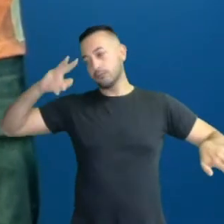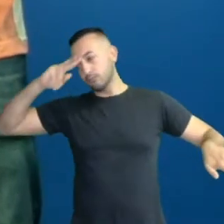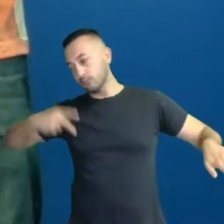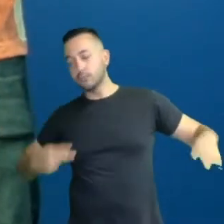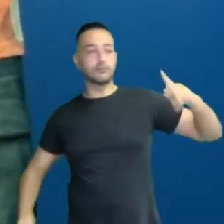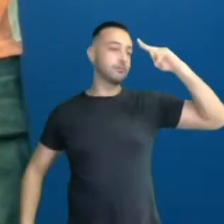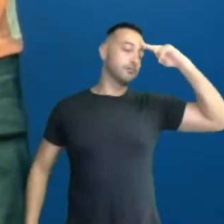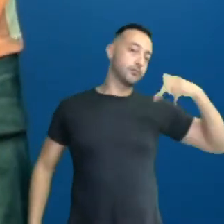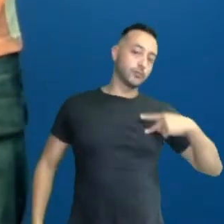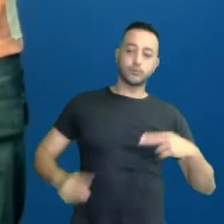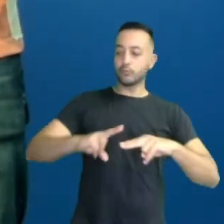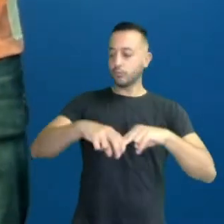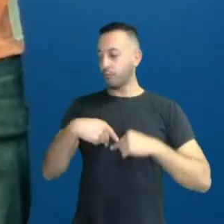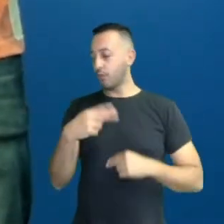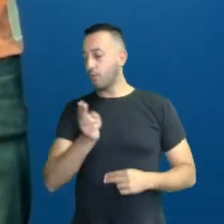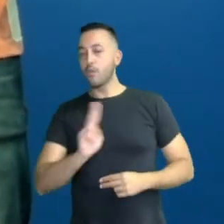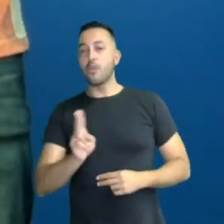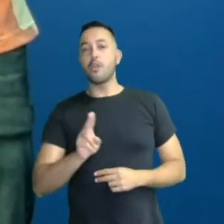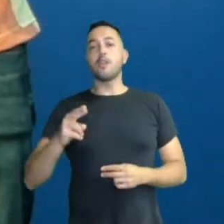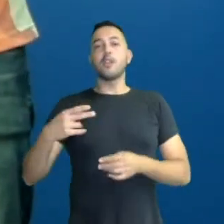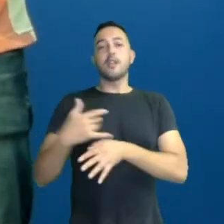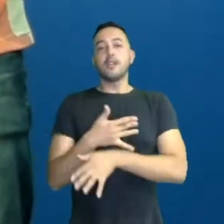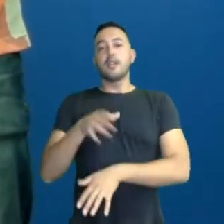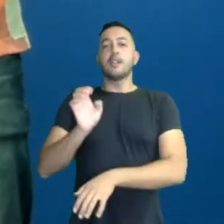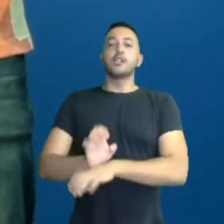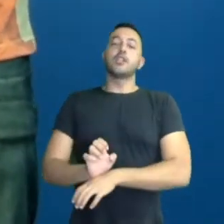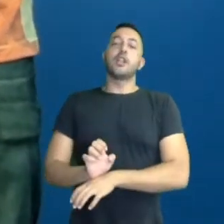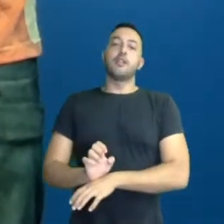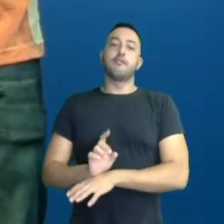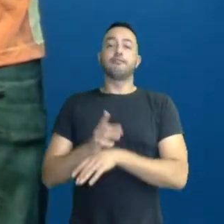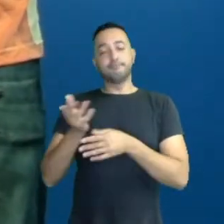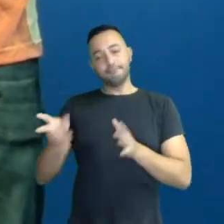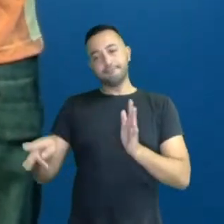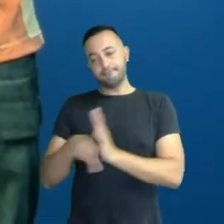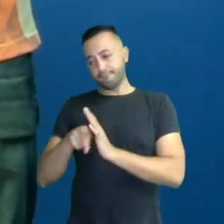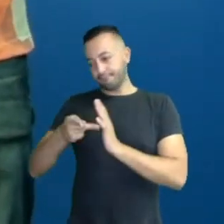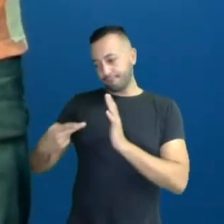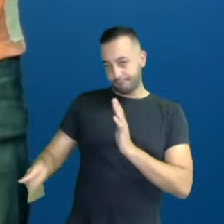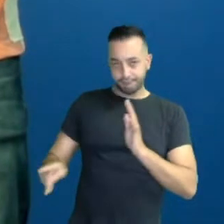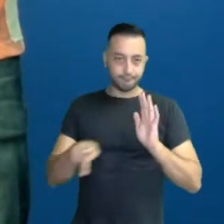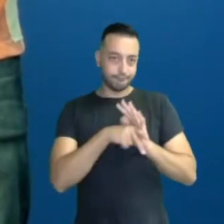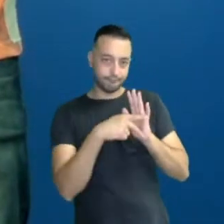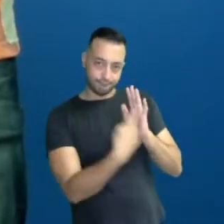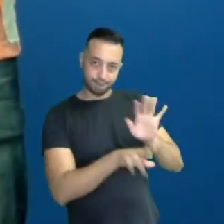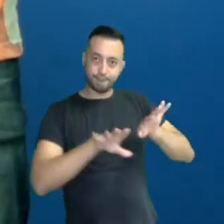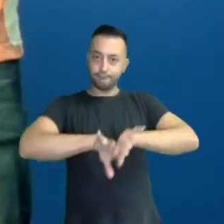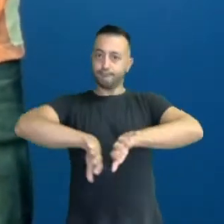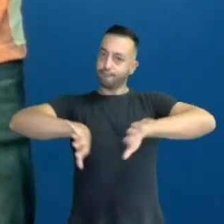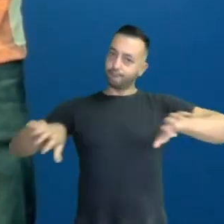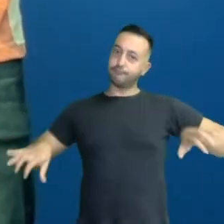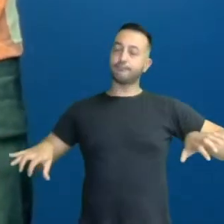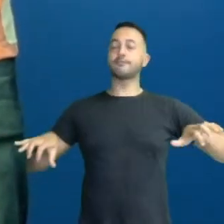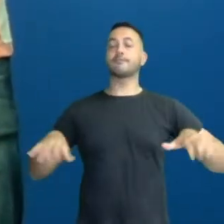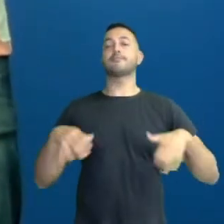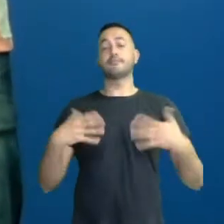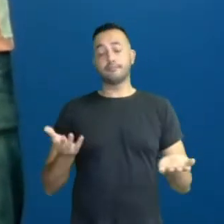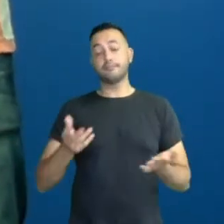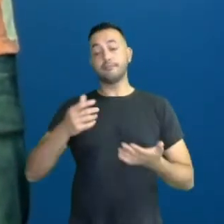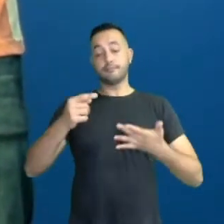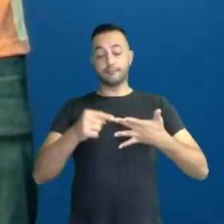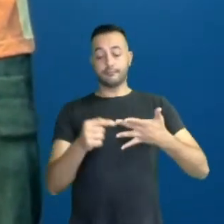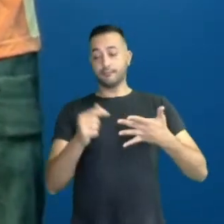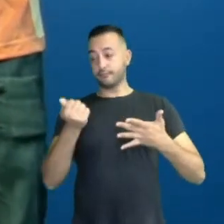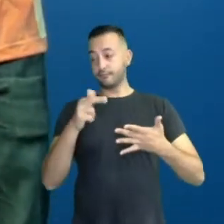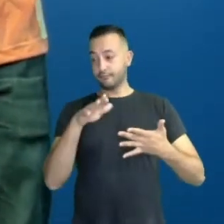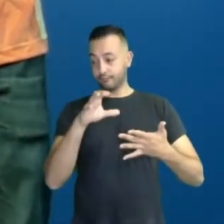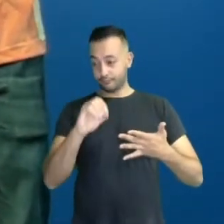o nome de cidades-estados, porque são independentes uma das outras. Foi durante o período arcaico,